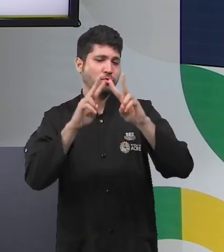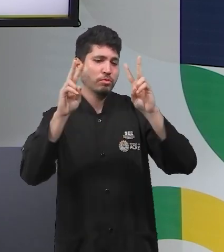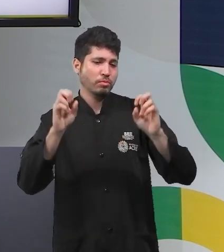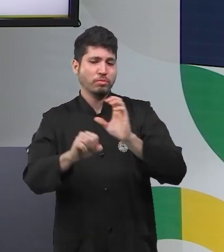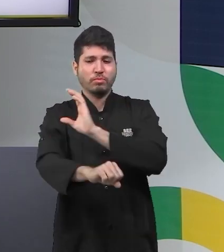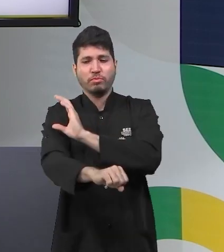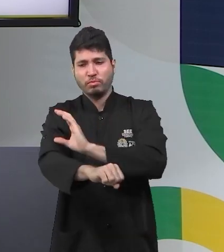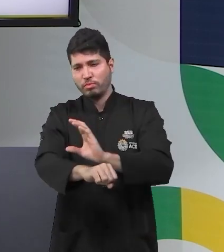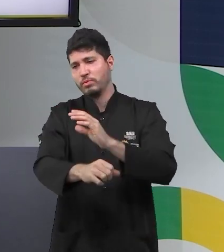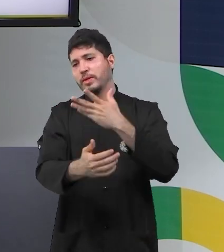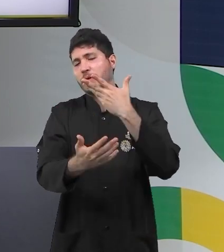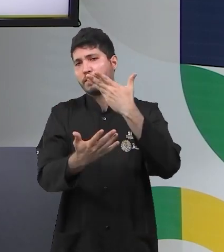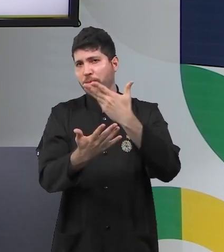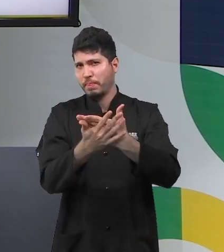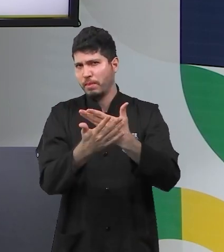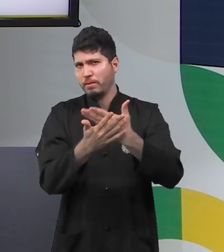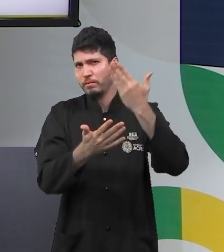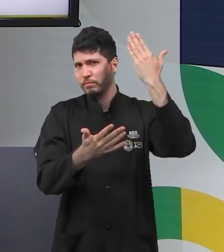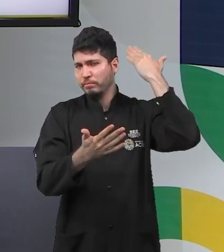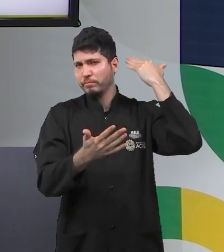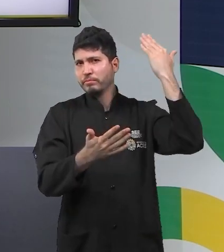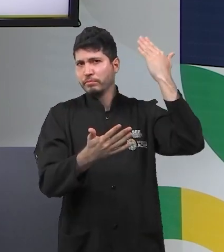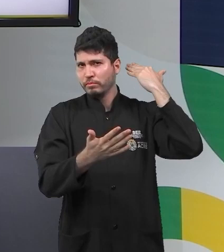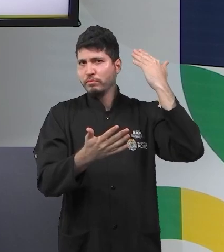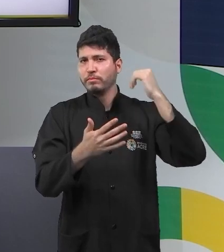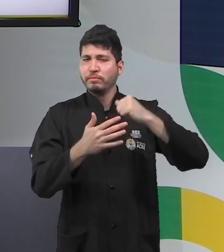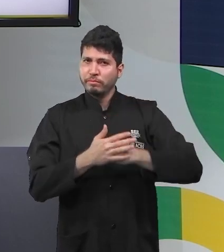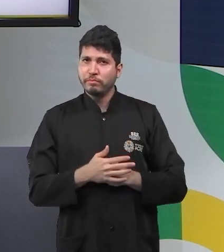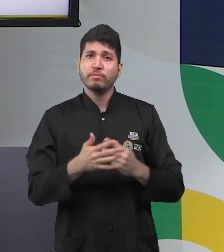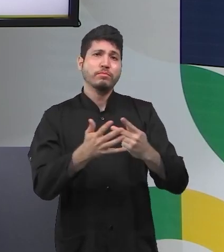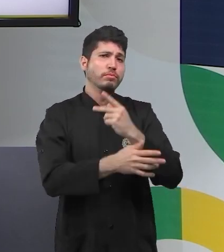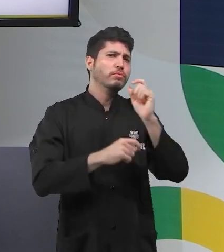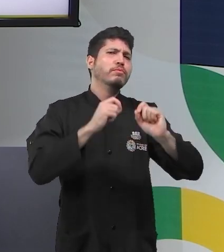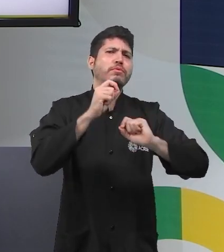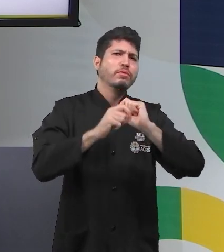um determinado grupo. E o que aconteceu inicialmente